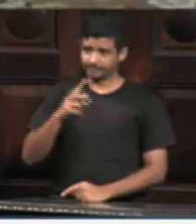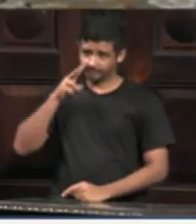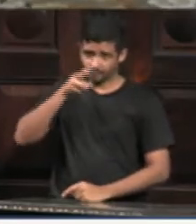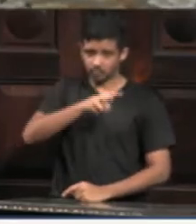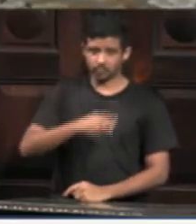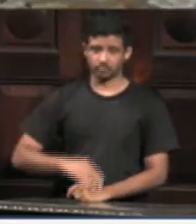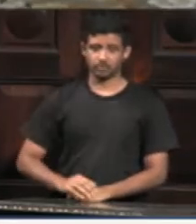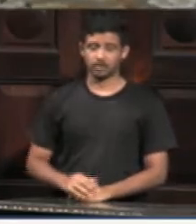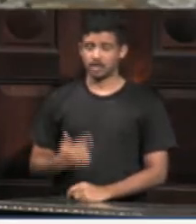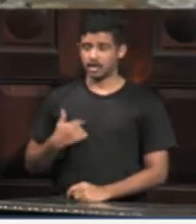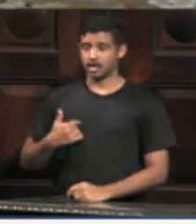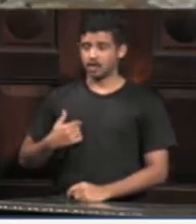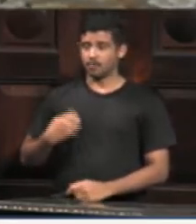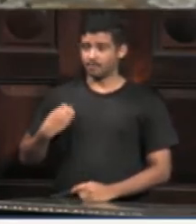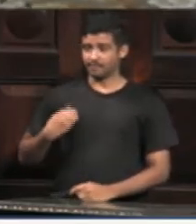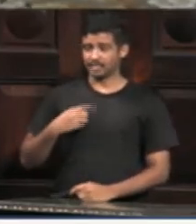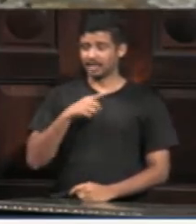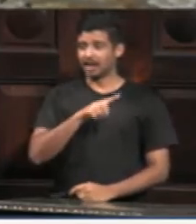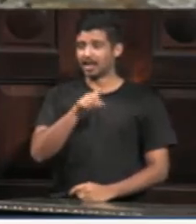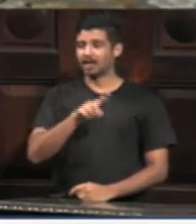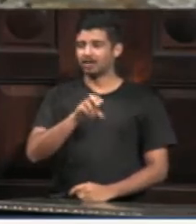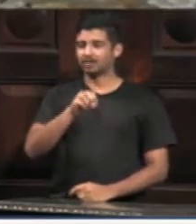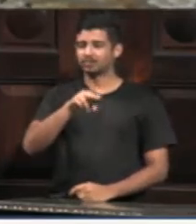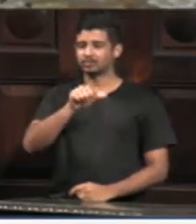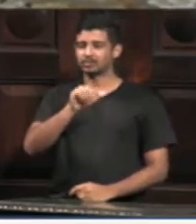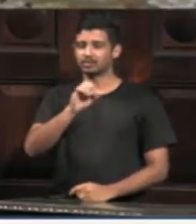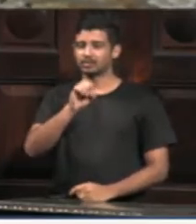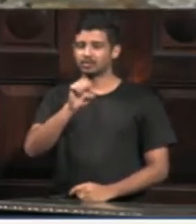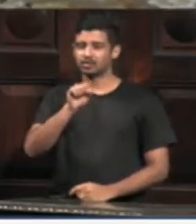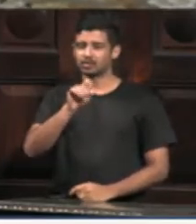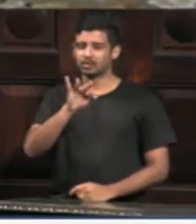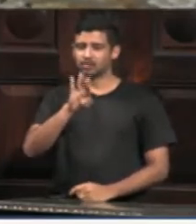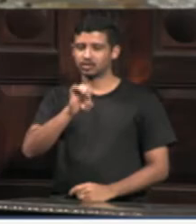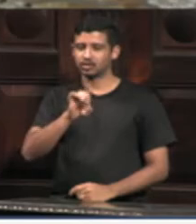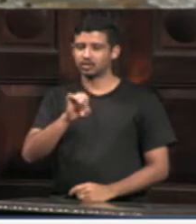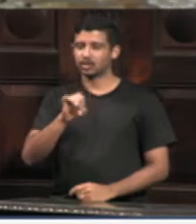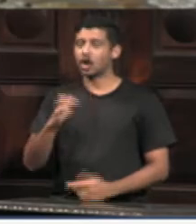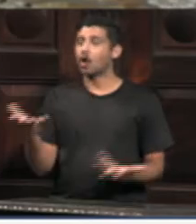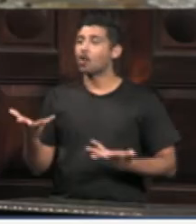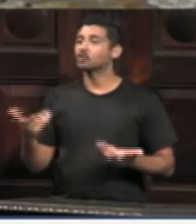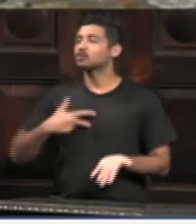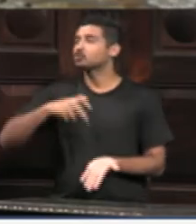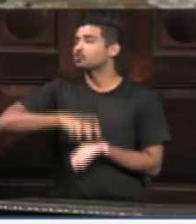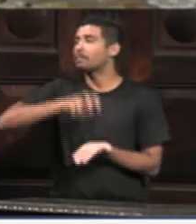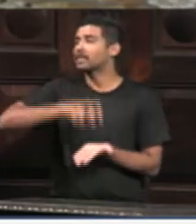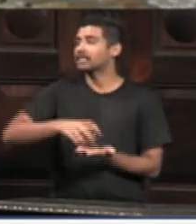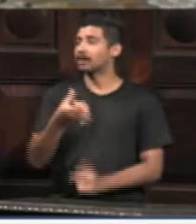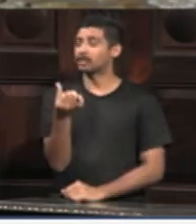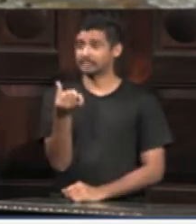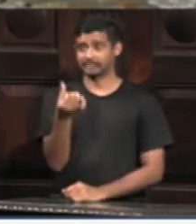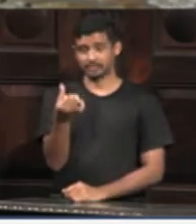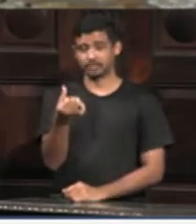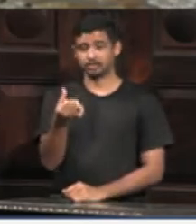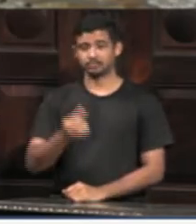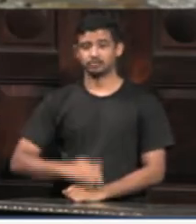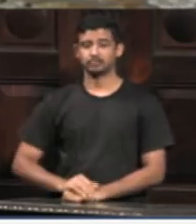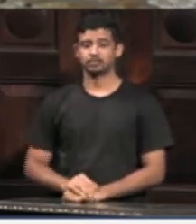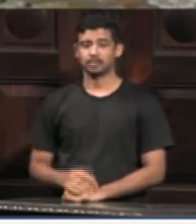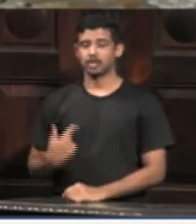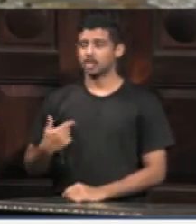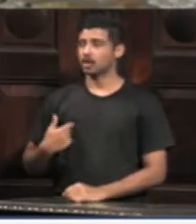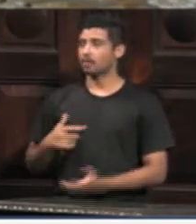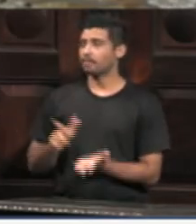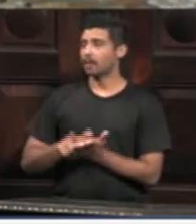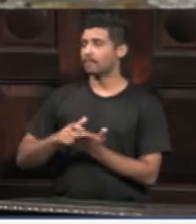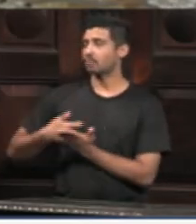sou moradora da Zona Oeste, hoje de manhã cedo eu estava 6 horas da manhã, entre 5h30 e 6 horas da manhã,